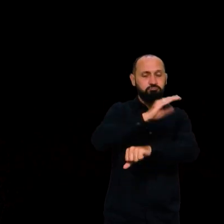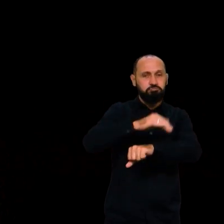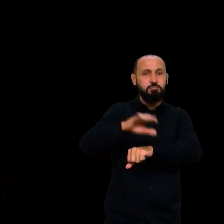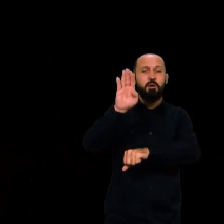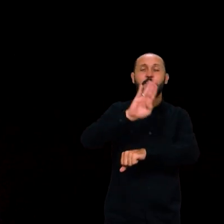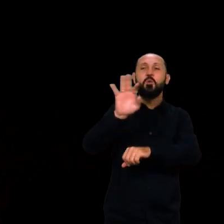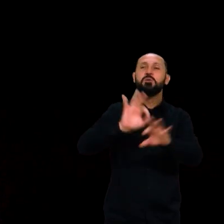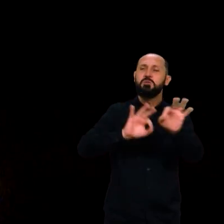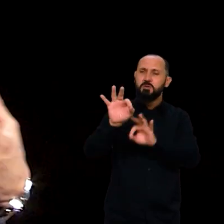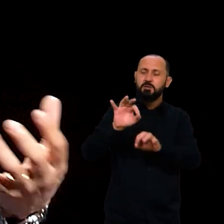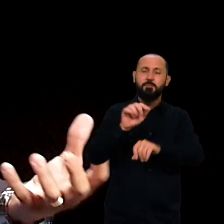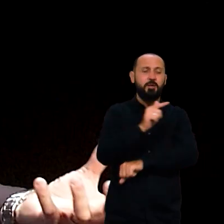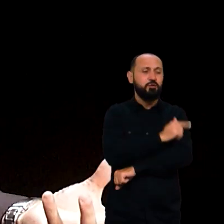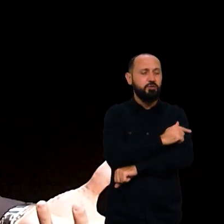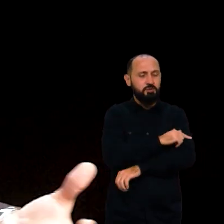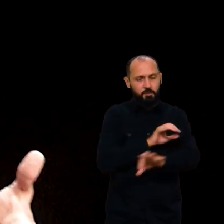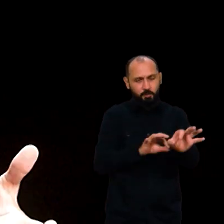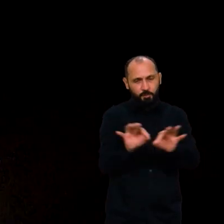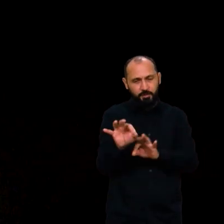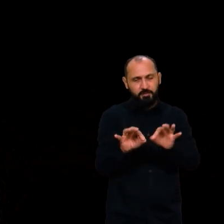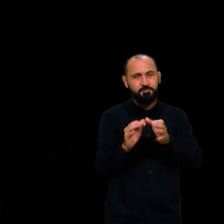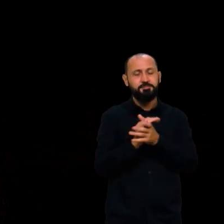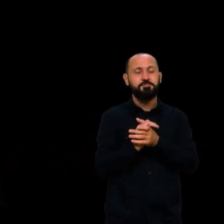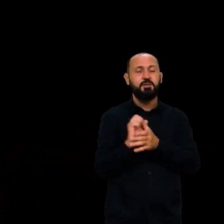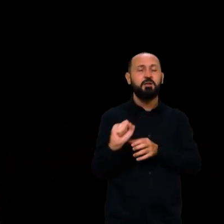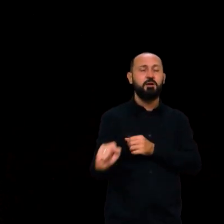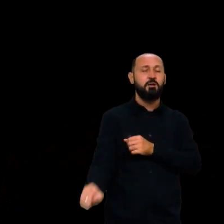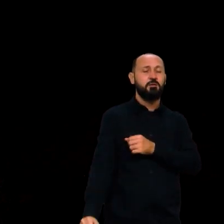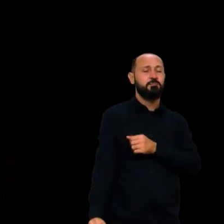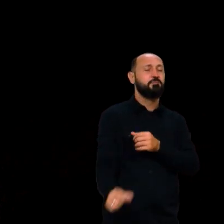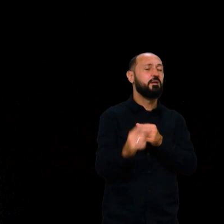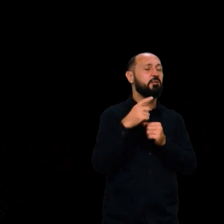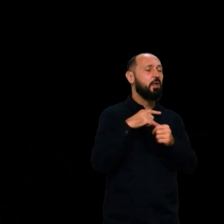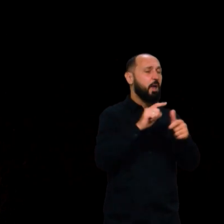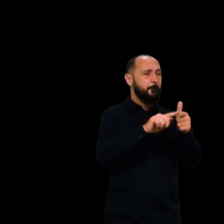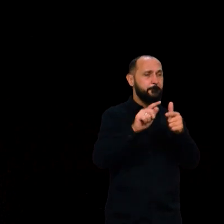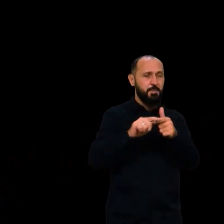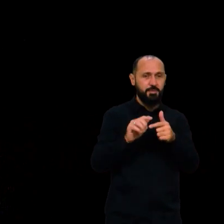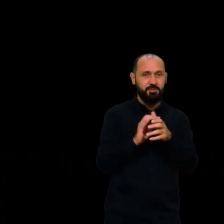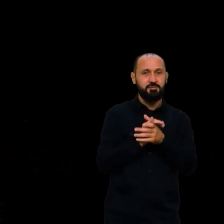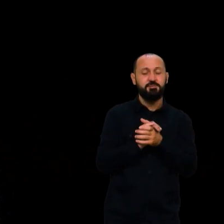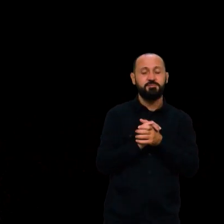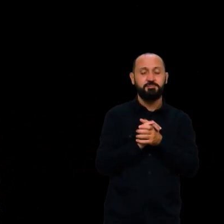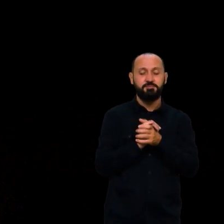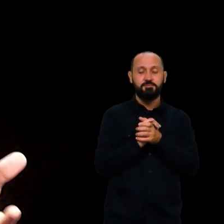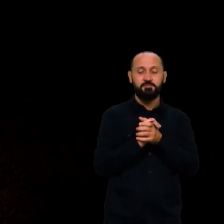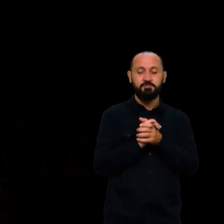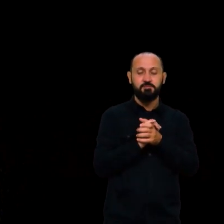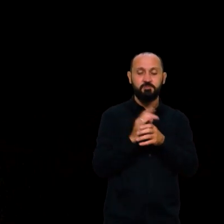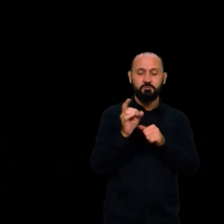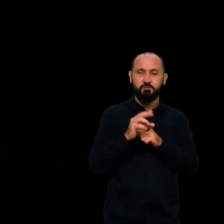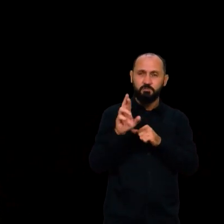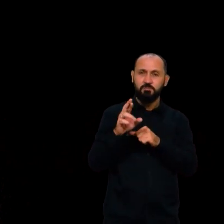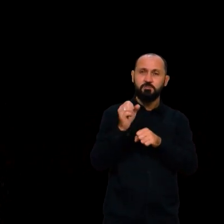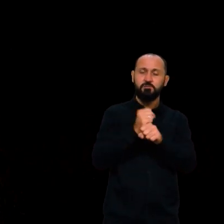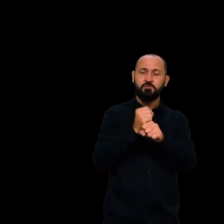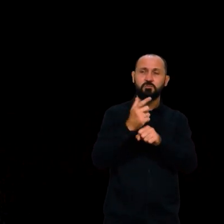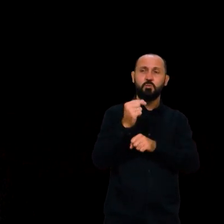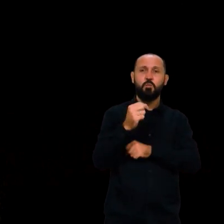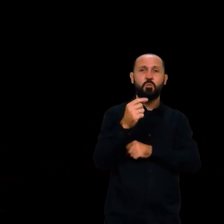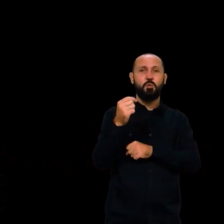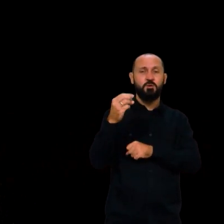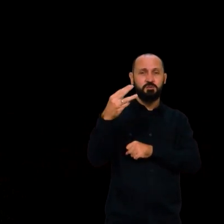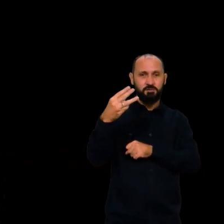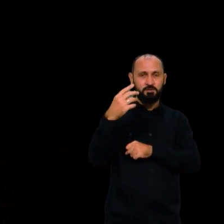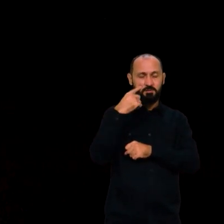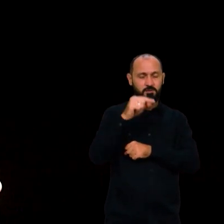como é que as pessoas se organizam para a gestão daquilo, né? Para como é que tem toda uma problemática ali presente. E termino o doutorado em 2003,